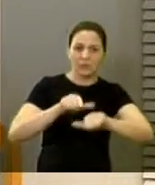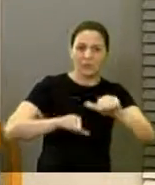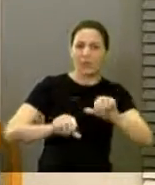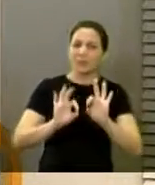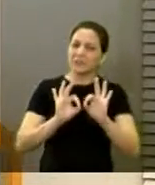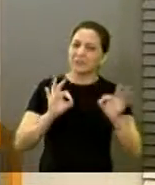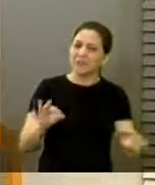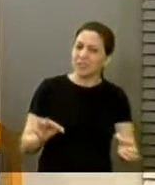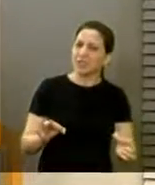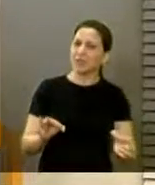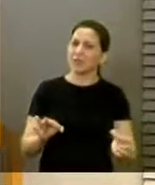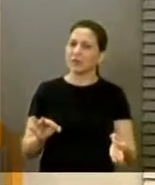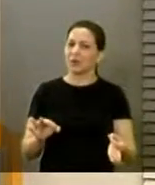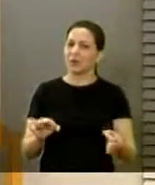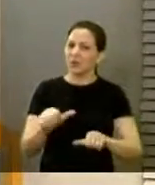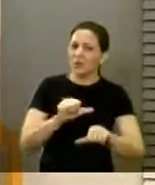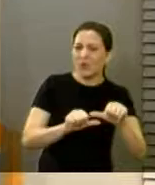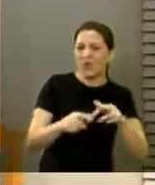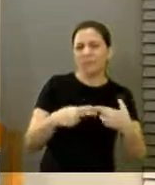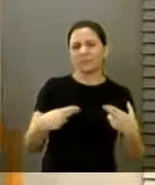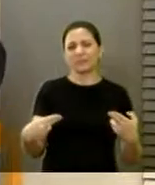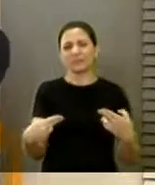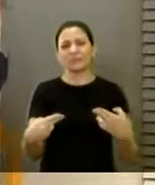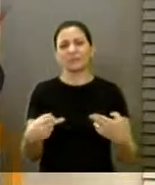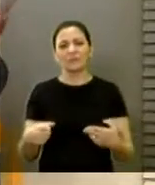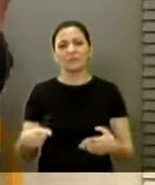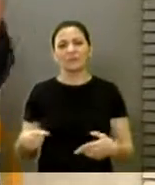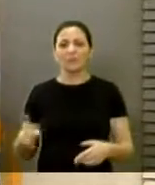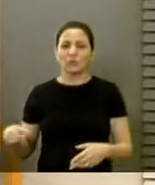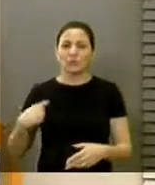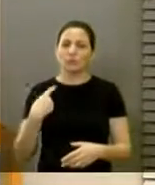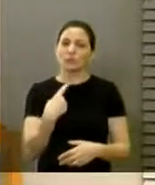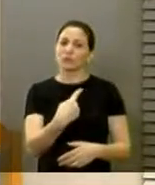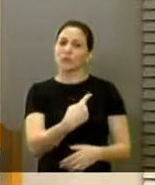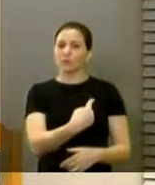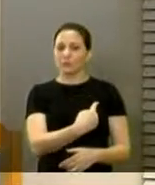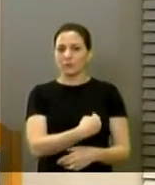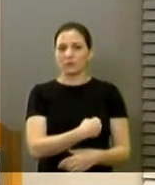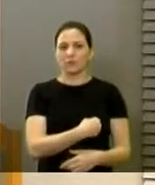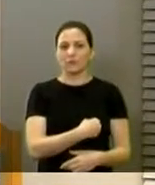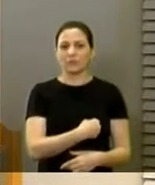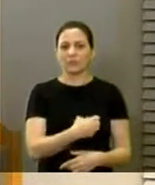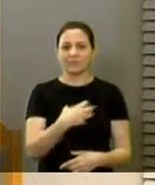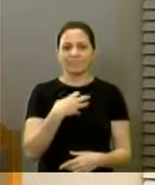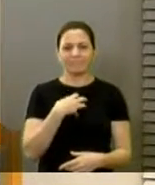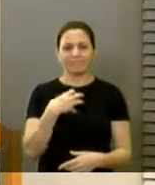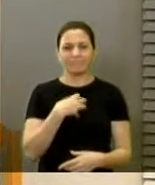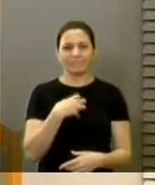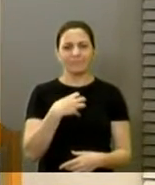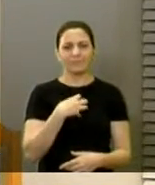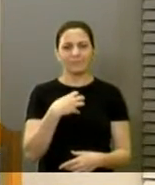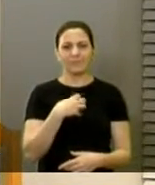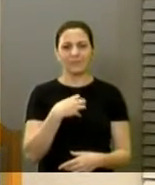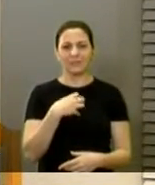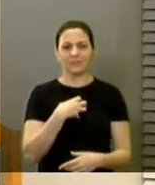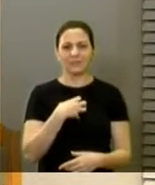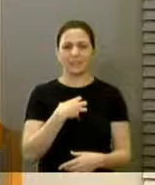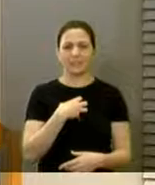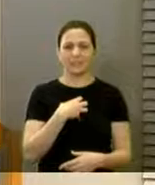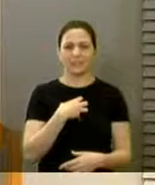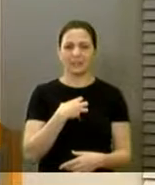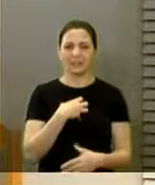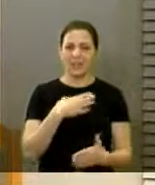simples até de mudar alguma coisa nós nos sentimos aí e